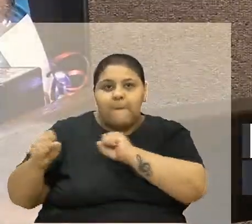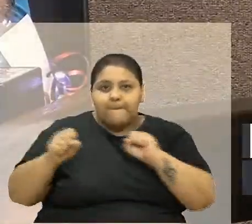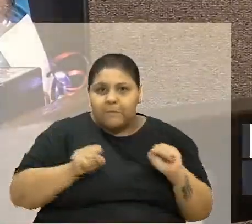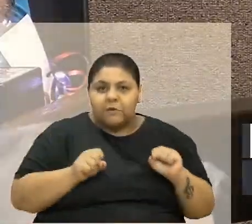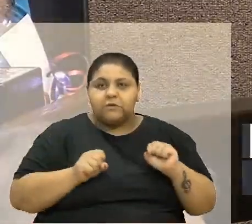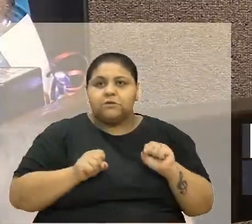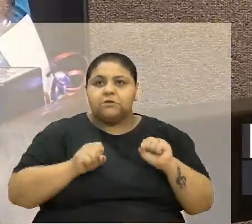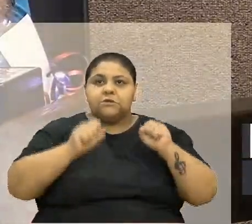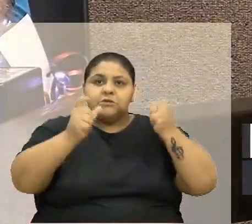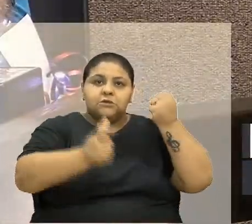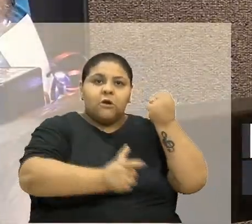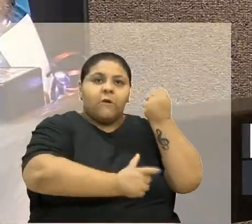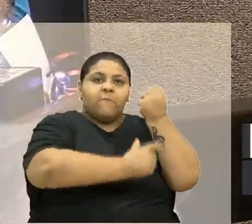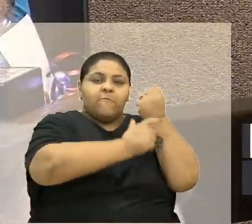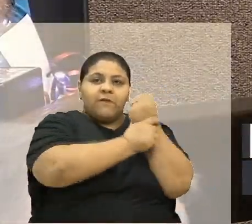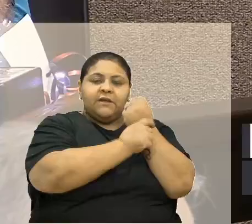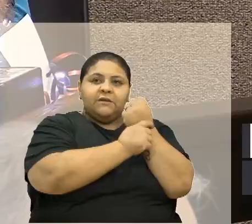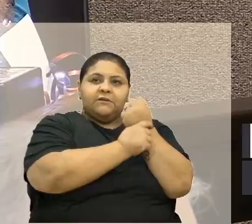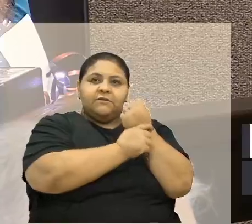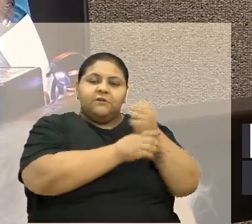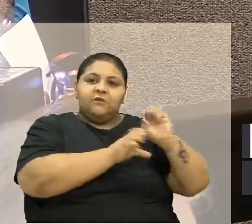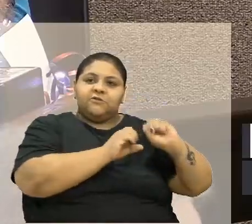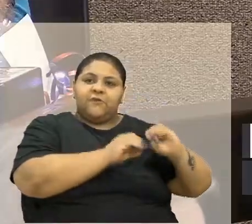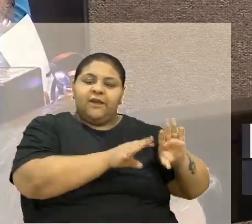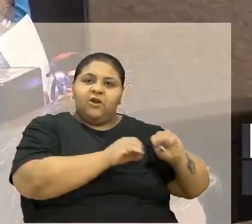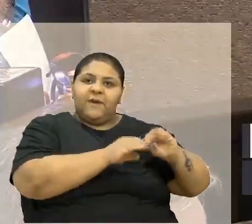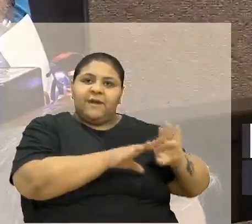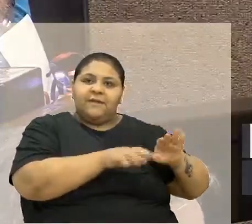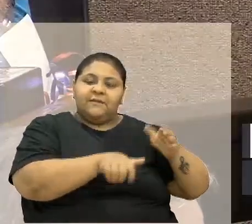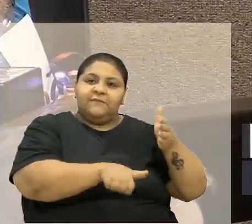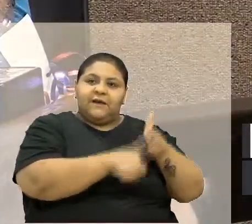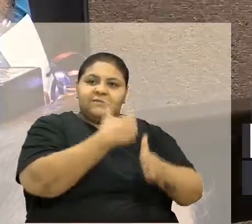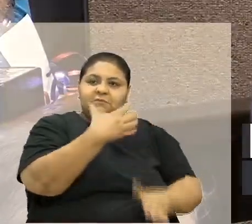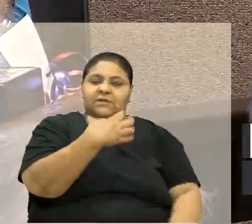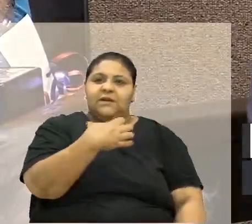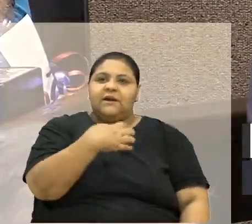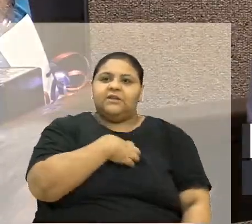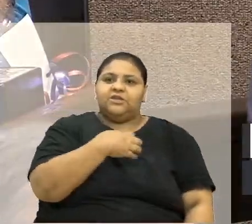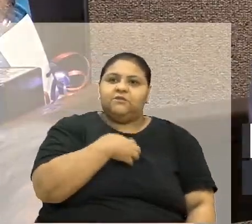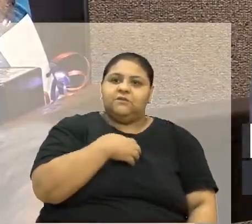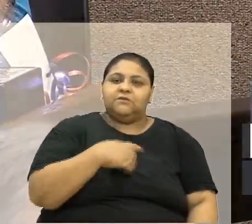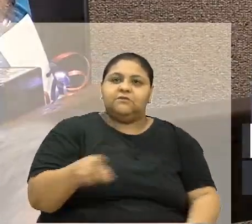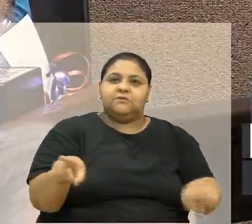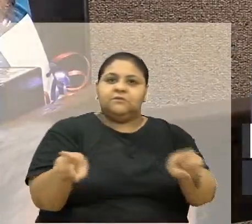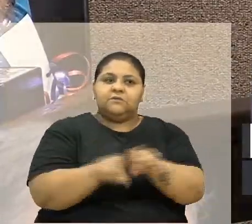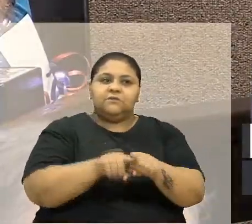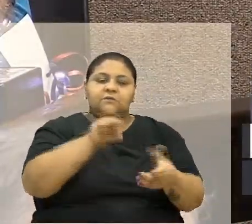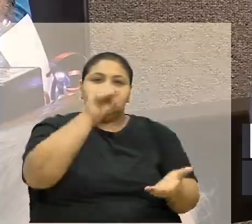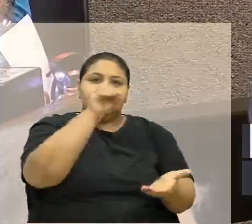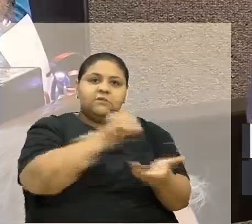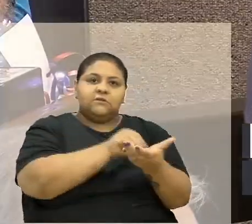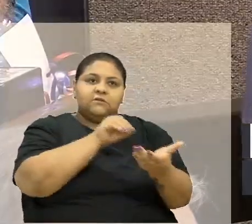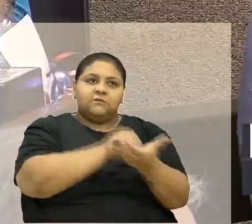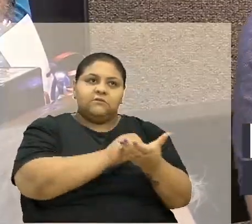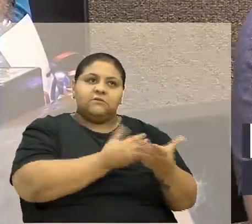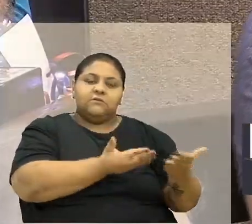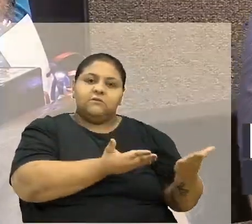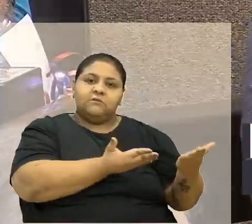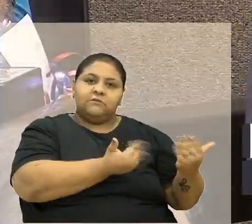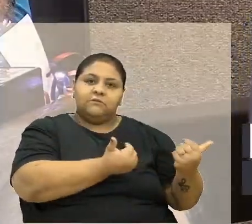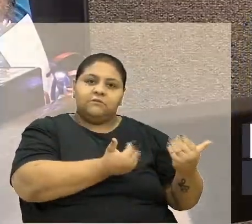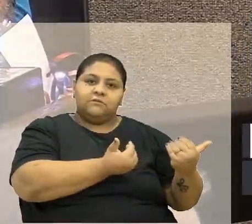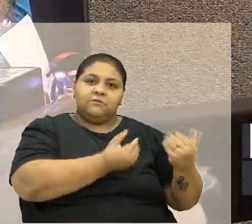possível, garantindo essa educação da melhor maneira, mas a falta desses jovens